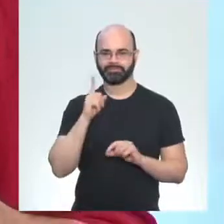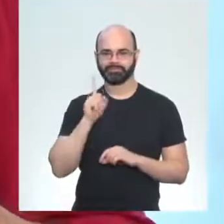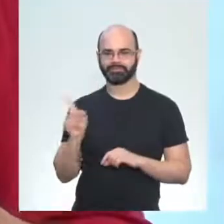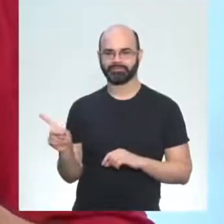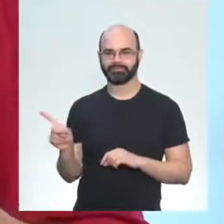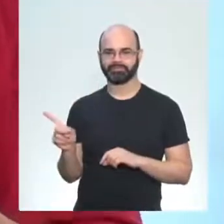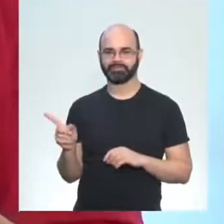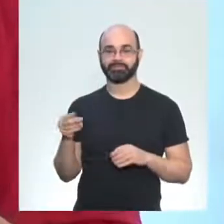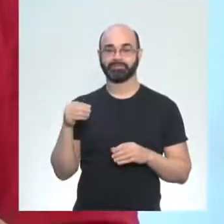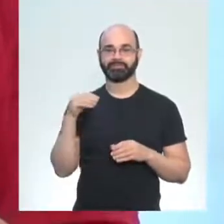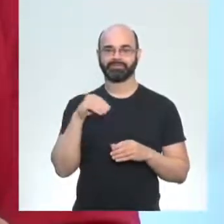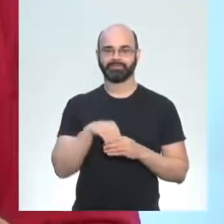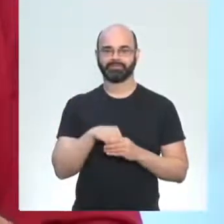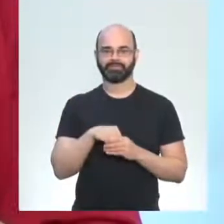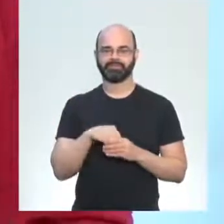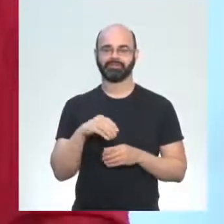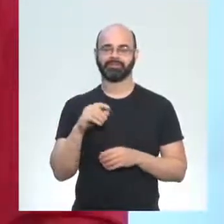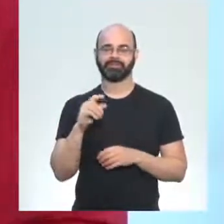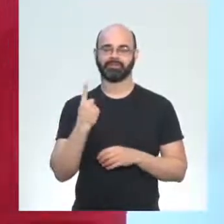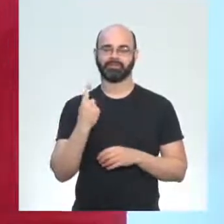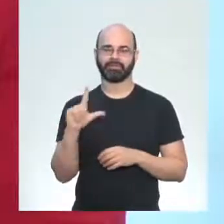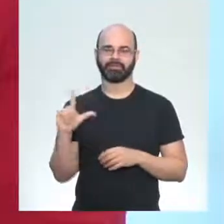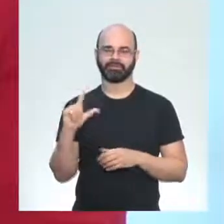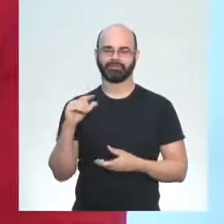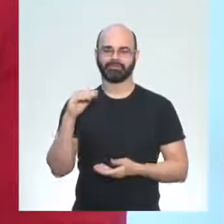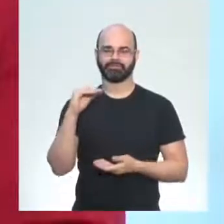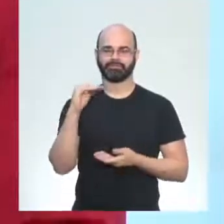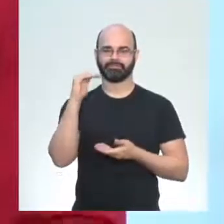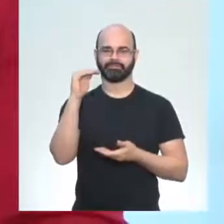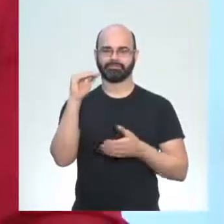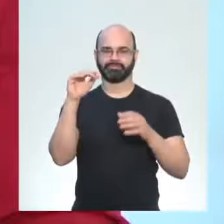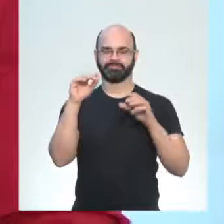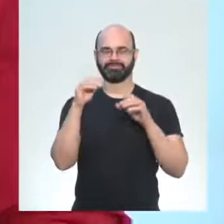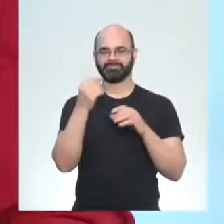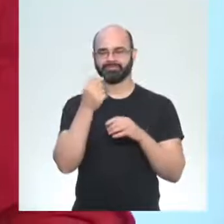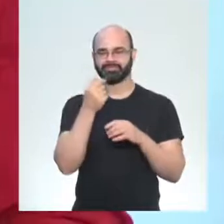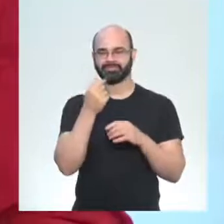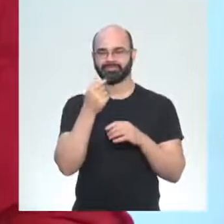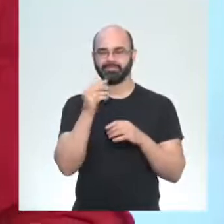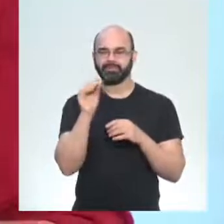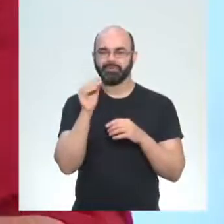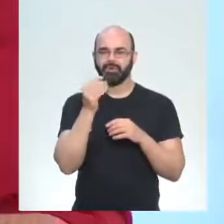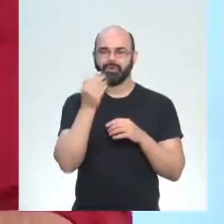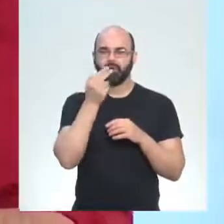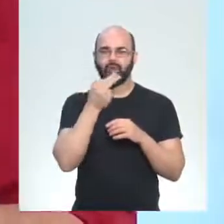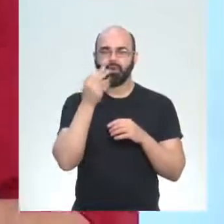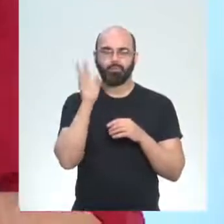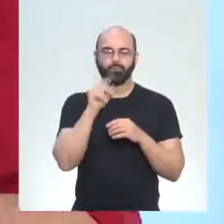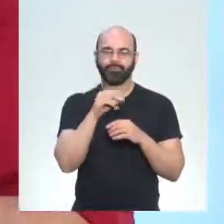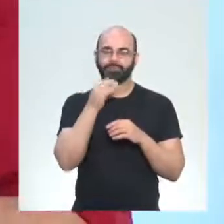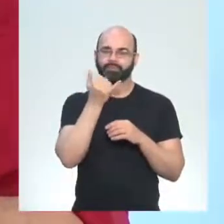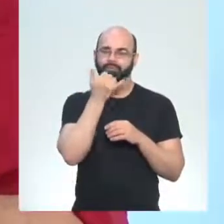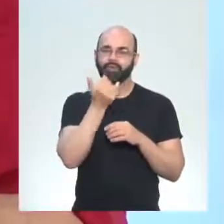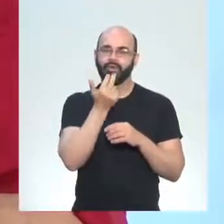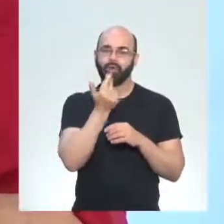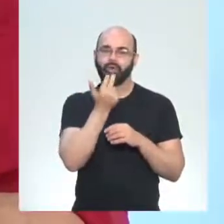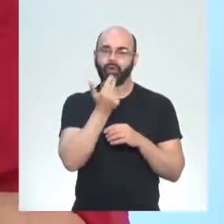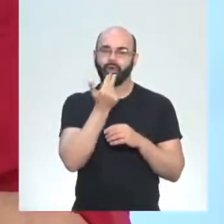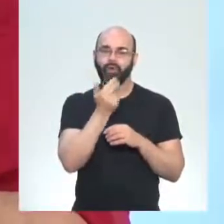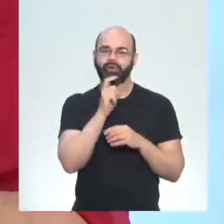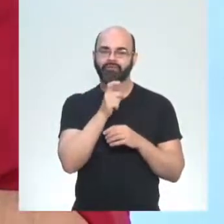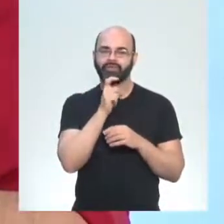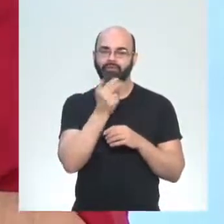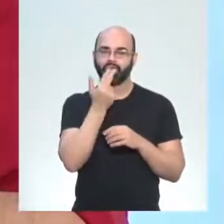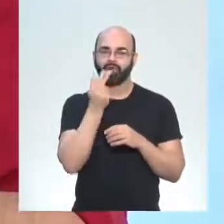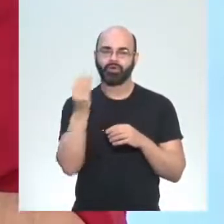Contém. Contém 1 litro, né? E aí eu coloquei um pouquinho de corante aqui, né? Só para a gente poder enxergar. Vocês viram que não subiu até